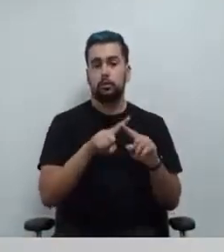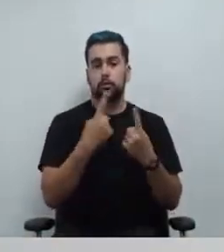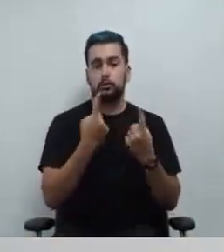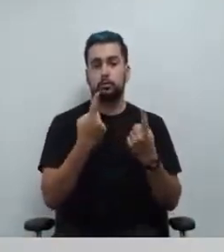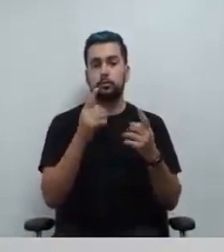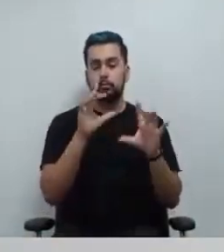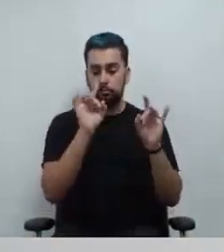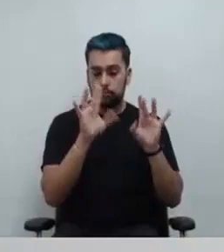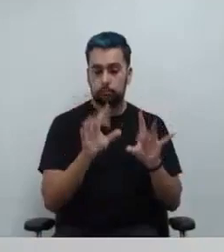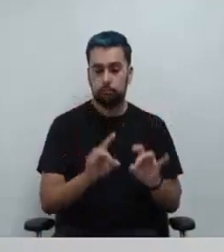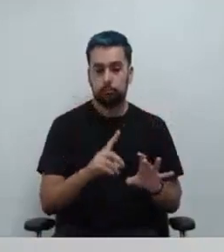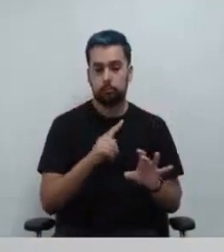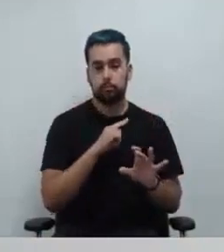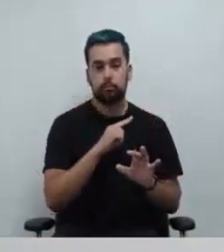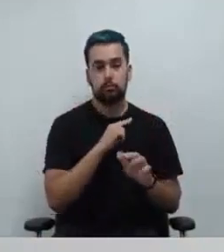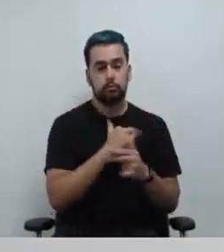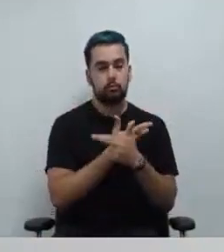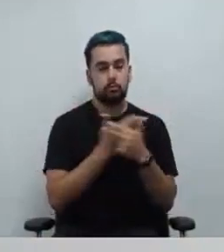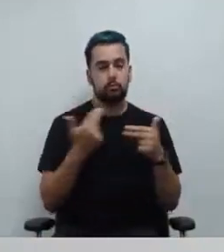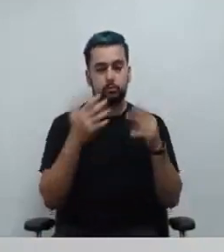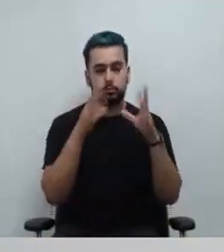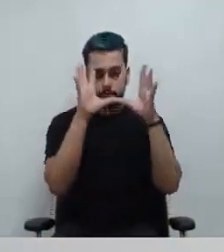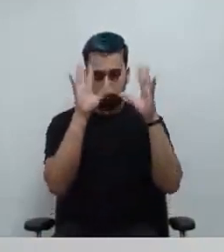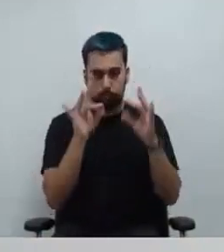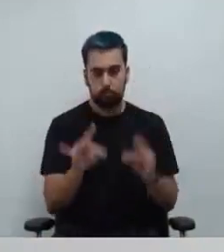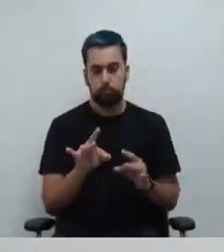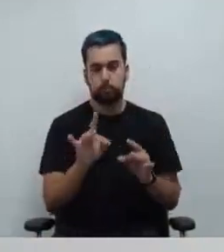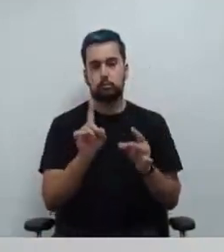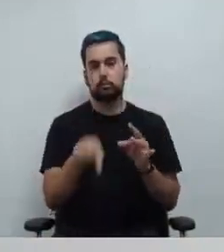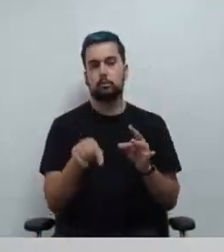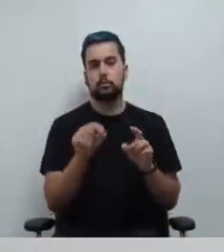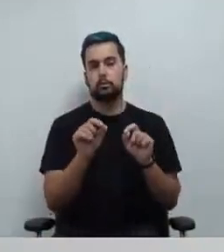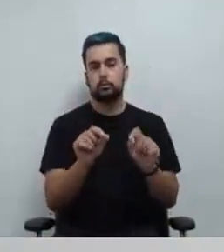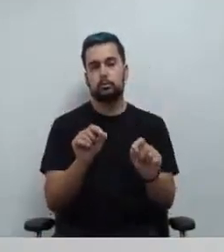nesse em especial tem um elemento específico que